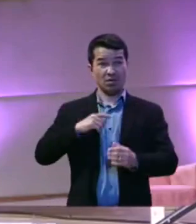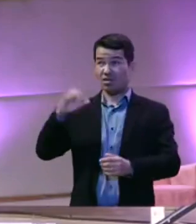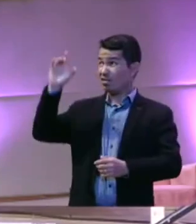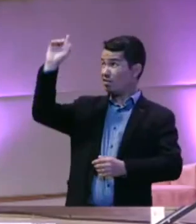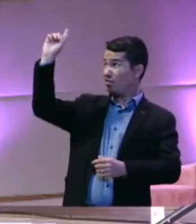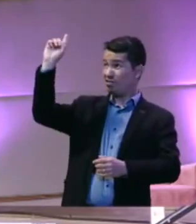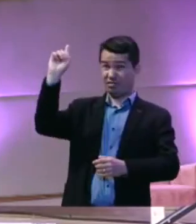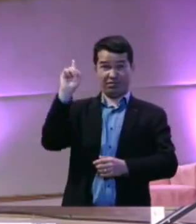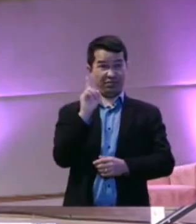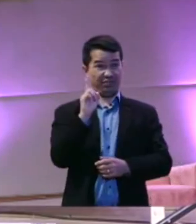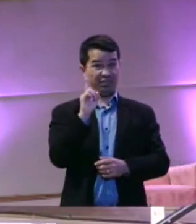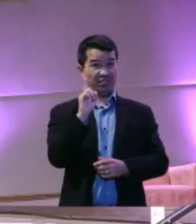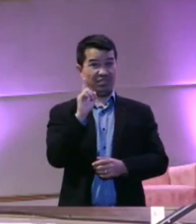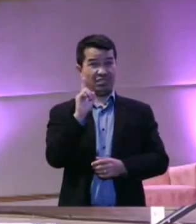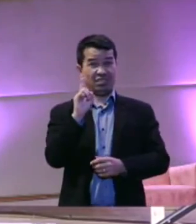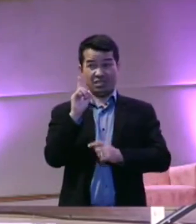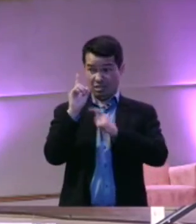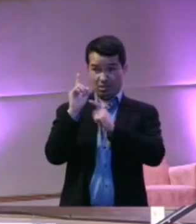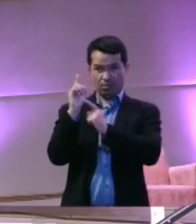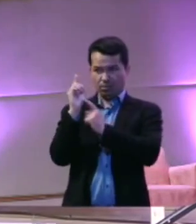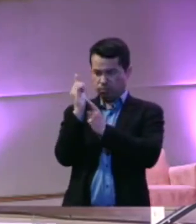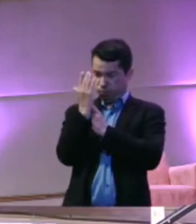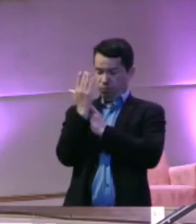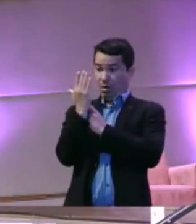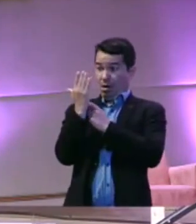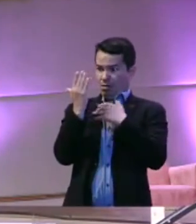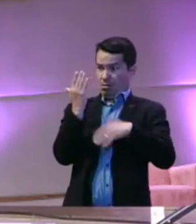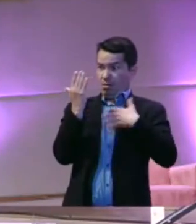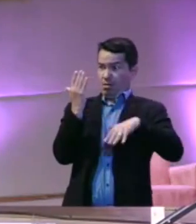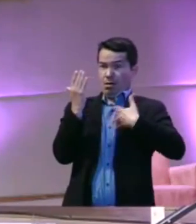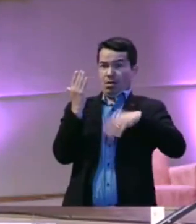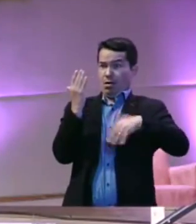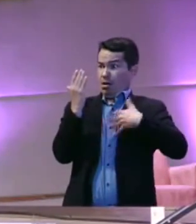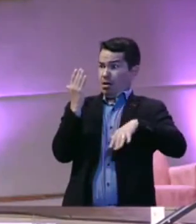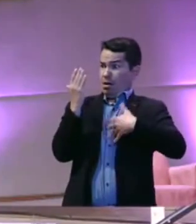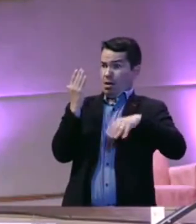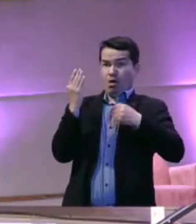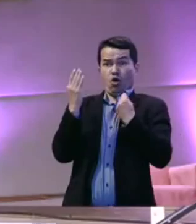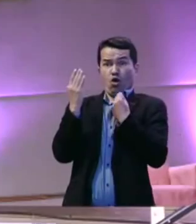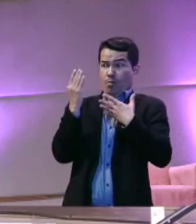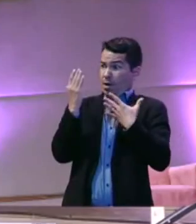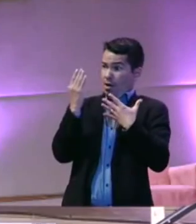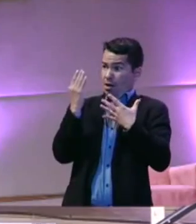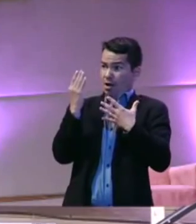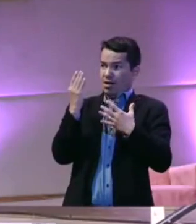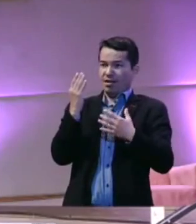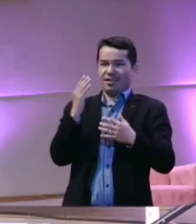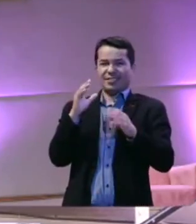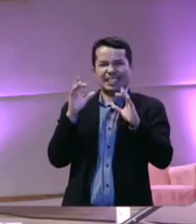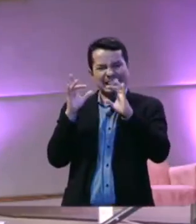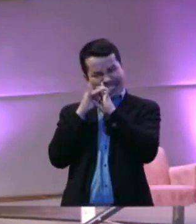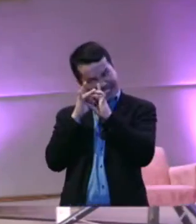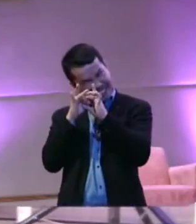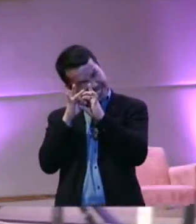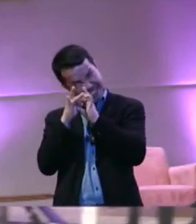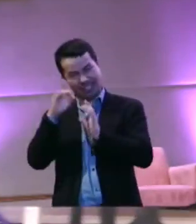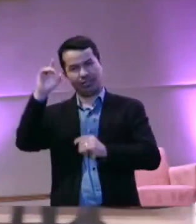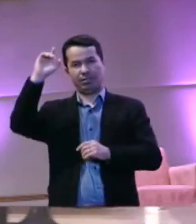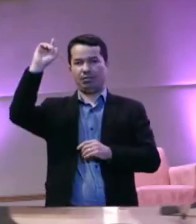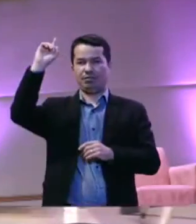nós, essa manifestação traz de volta o primeiro amor. Você já esteve